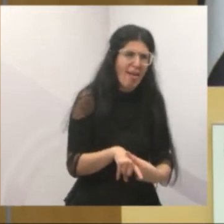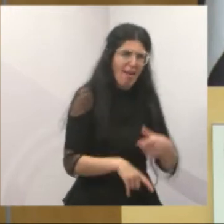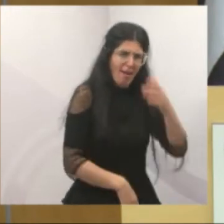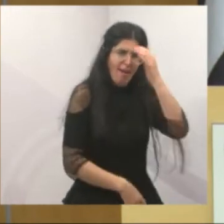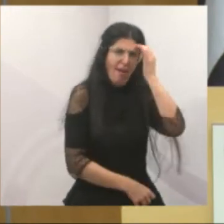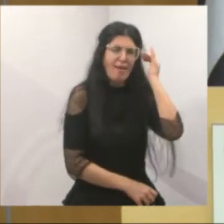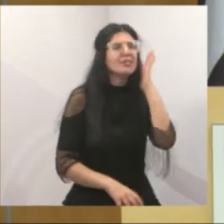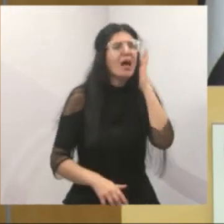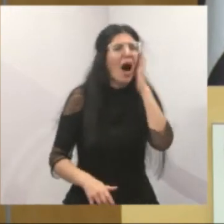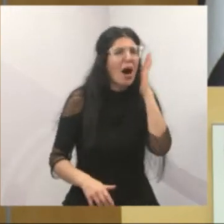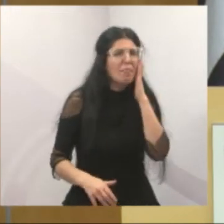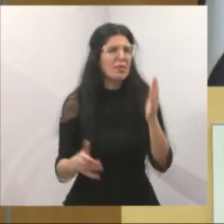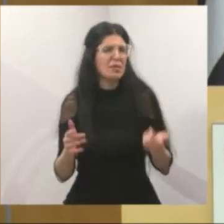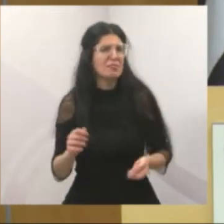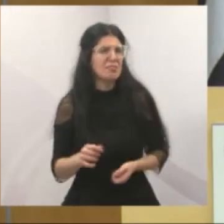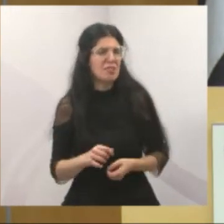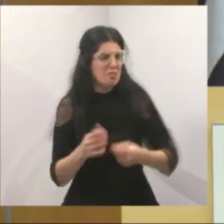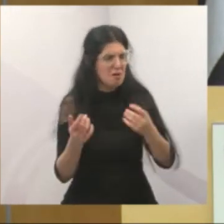poderia resultar nisso?